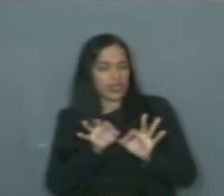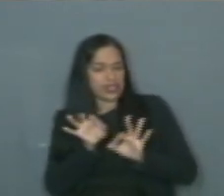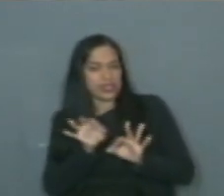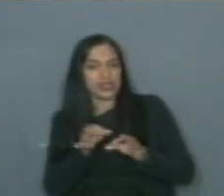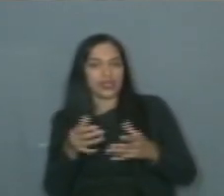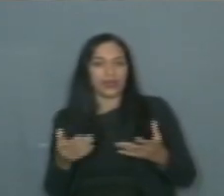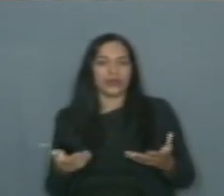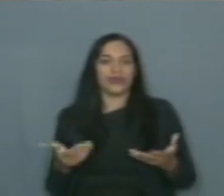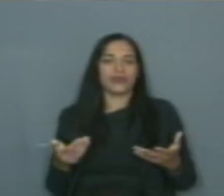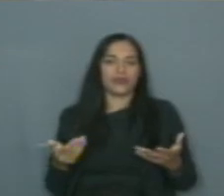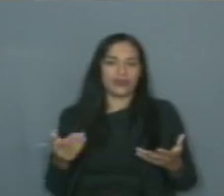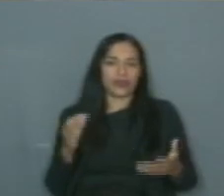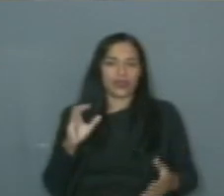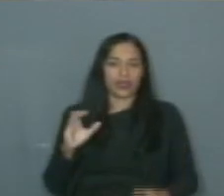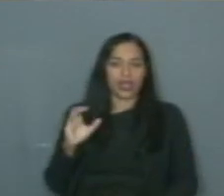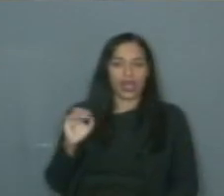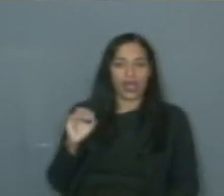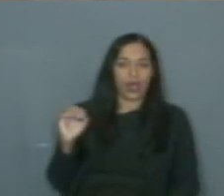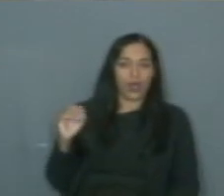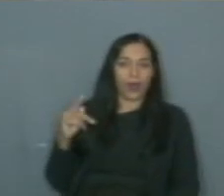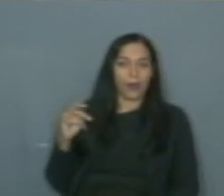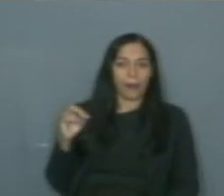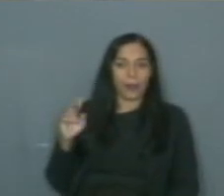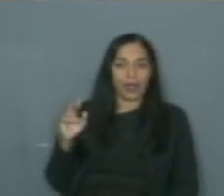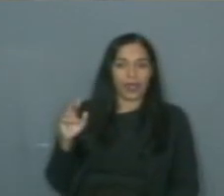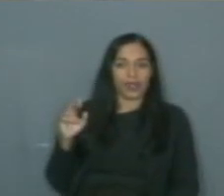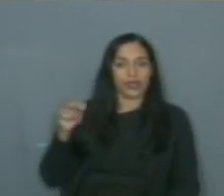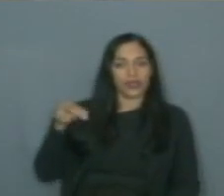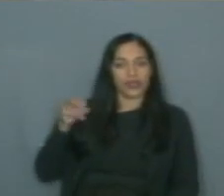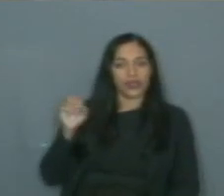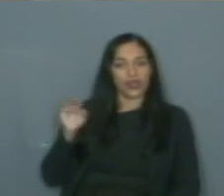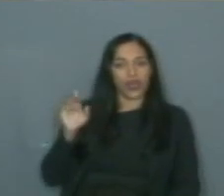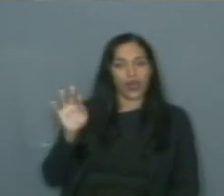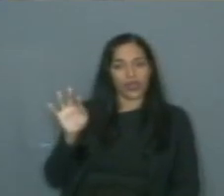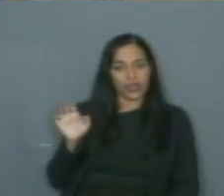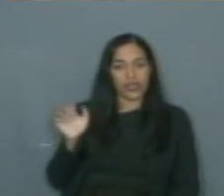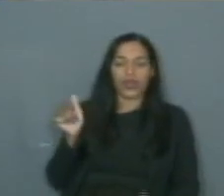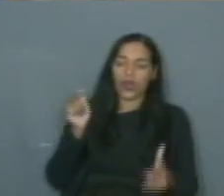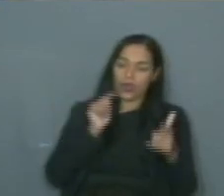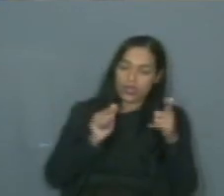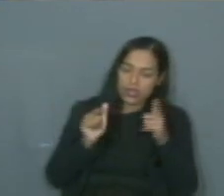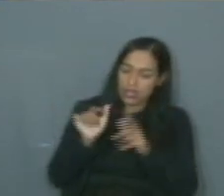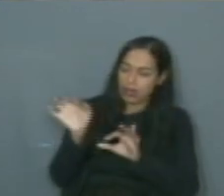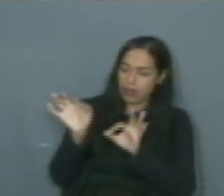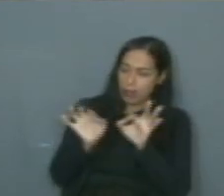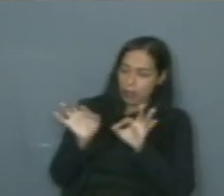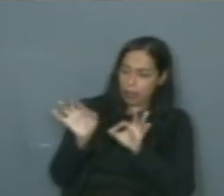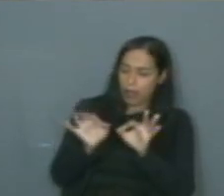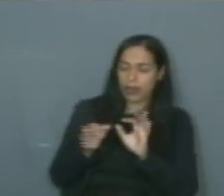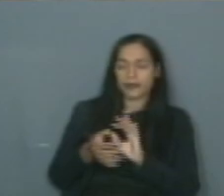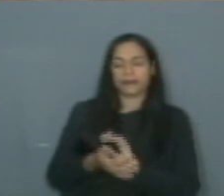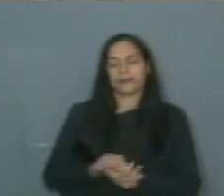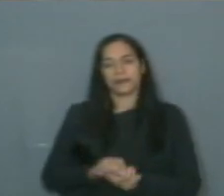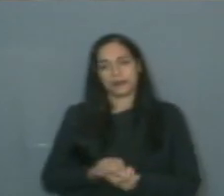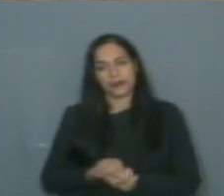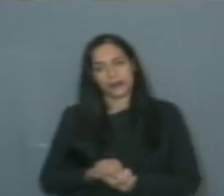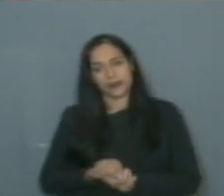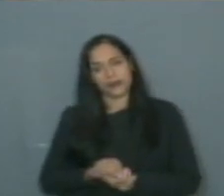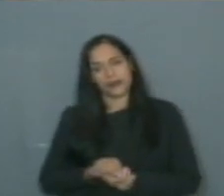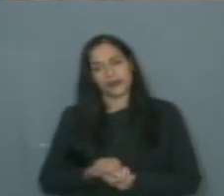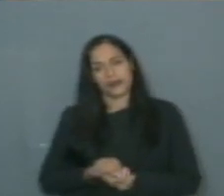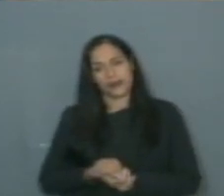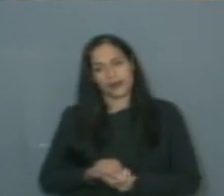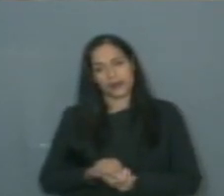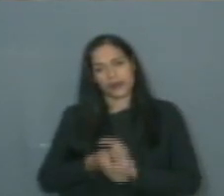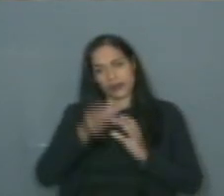e através da Copernorte, conseguimos nos organizar. Mas eu quero